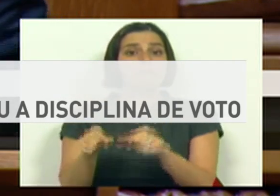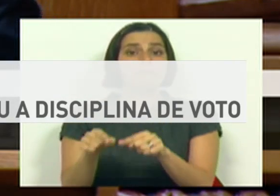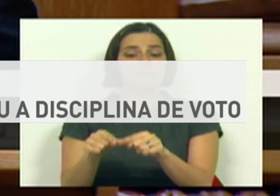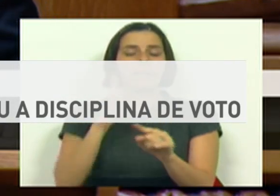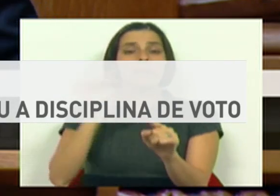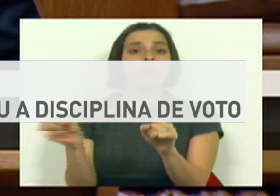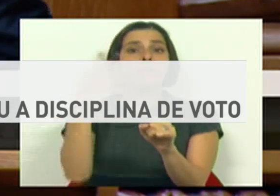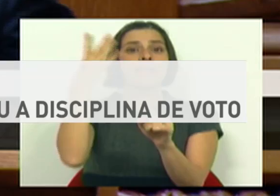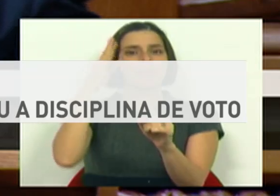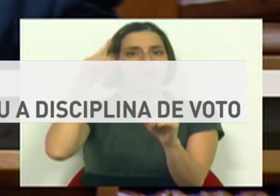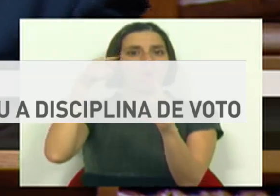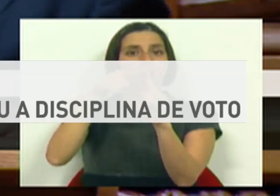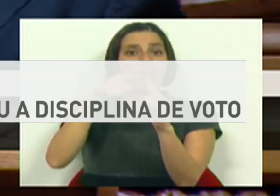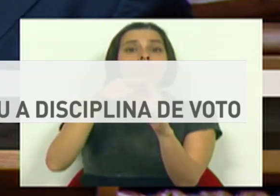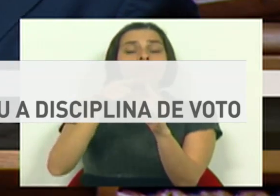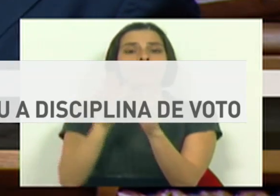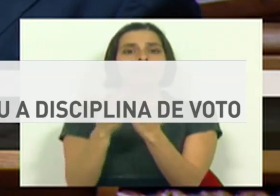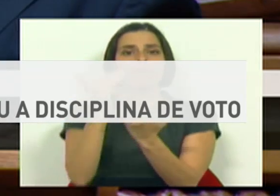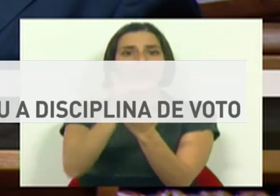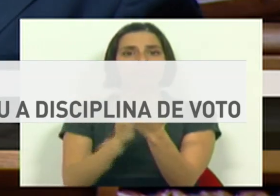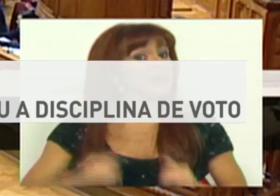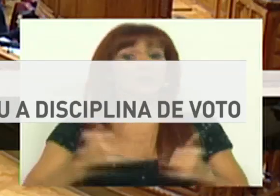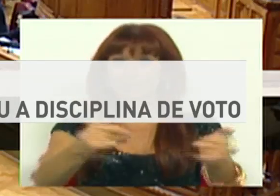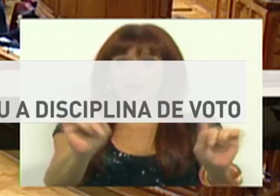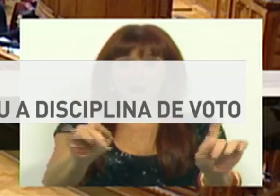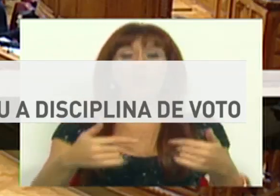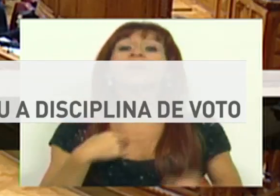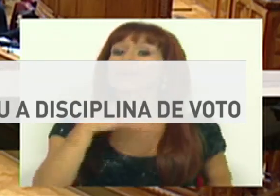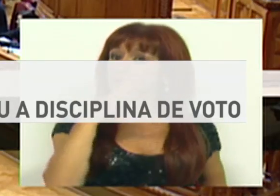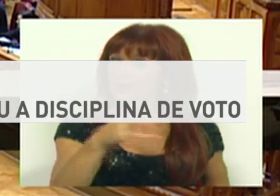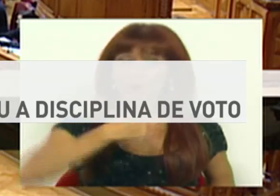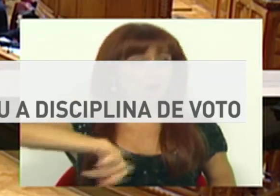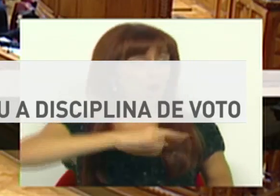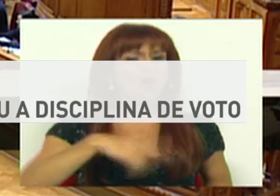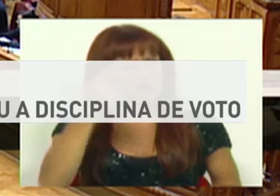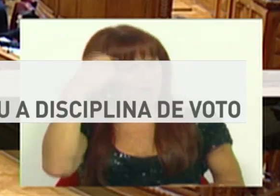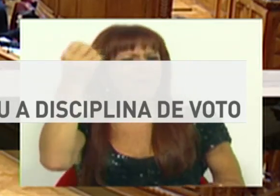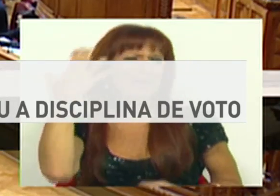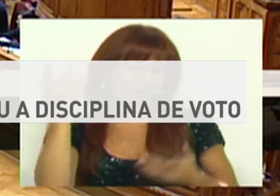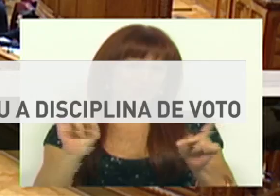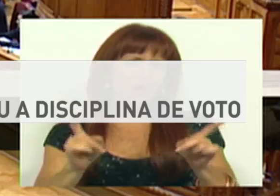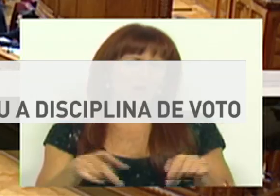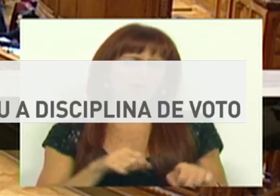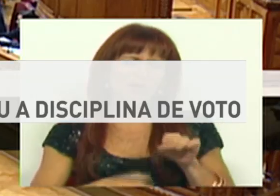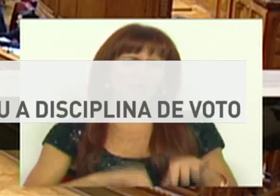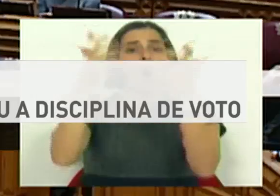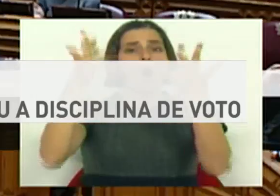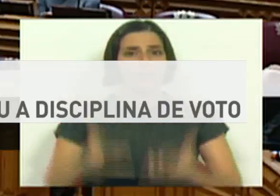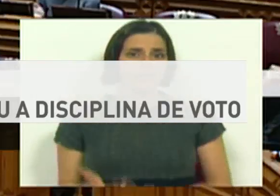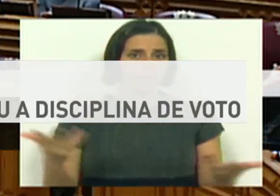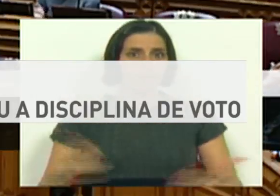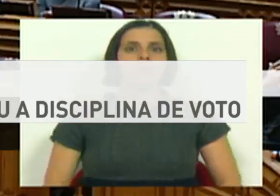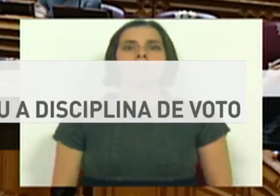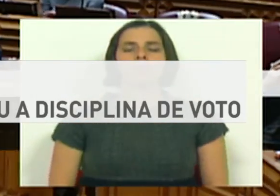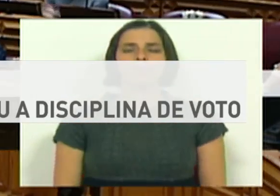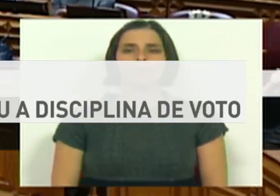seu principal desígnio a agenda da demolição do estado social um tema que Dominou a discussão no Parlamento